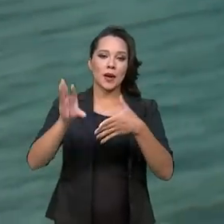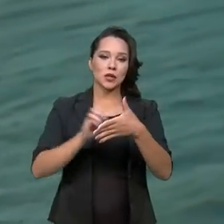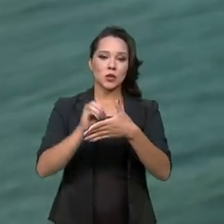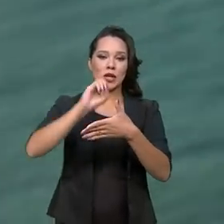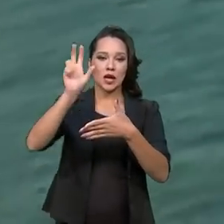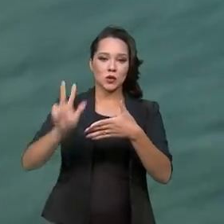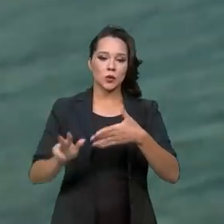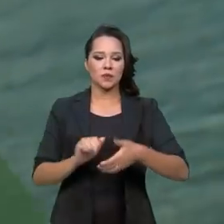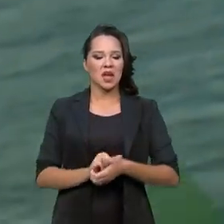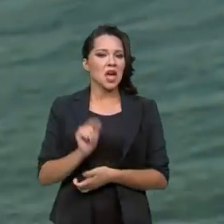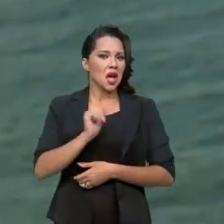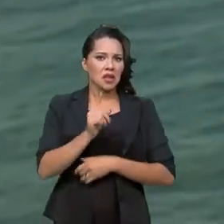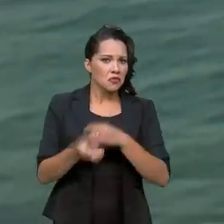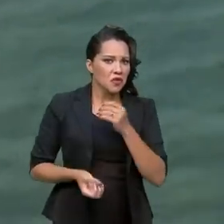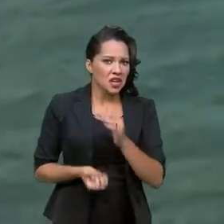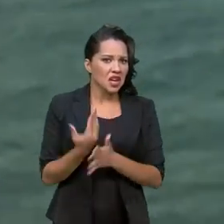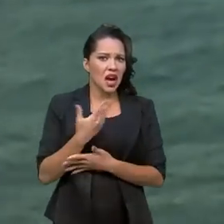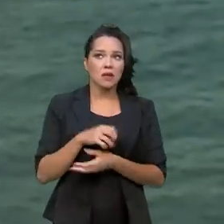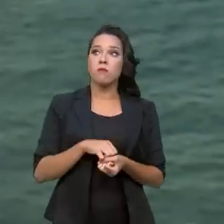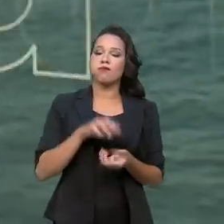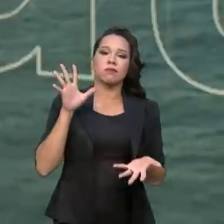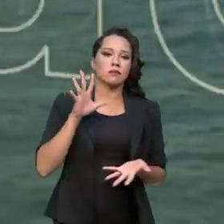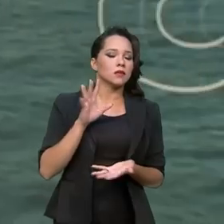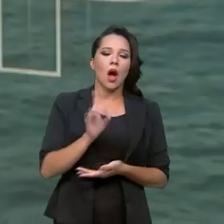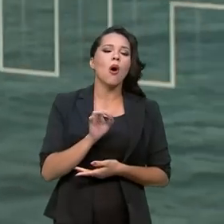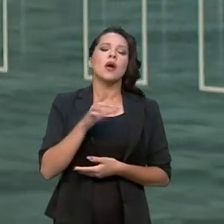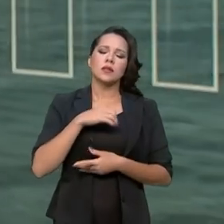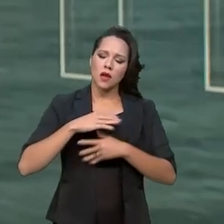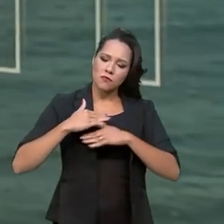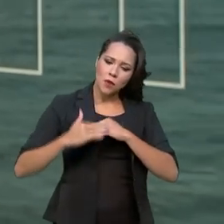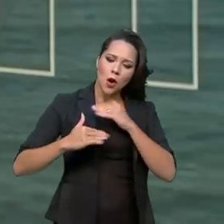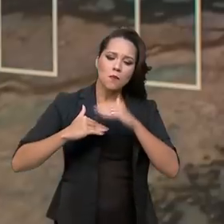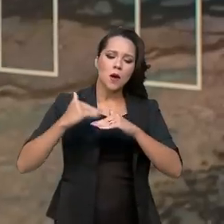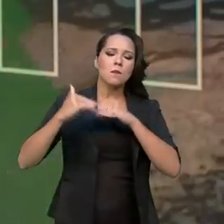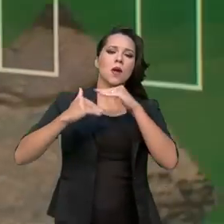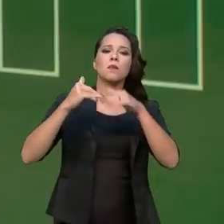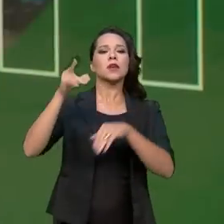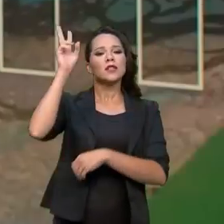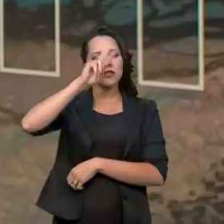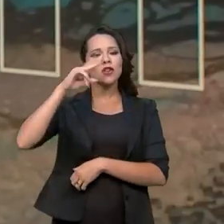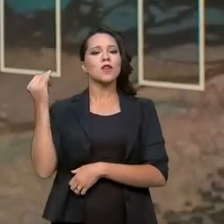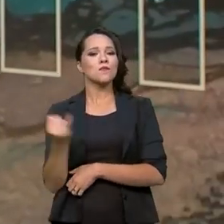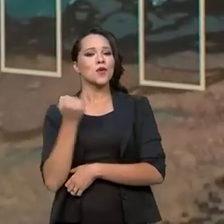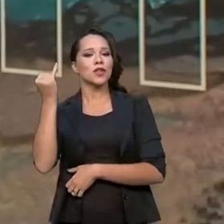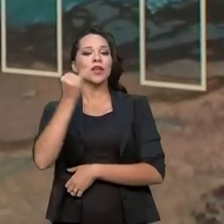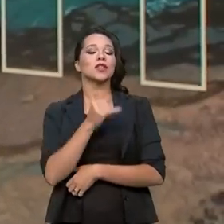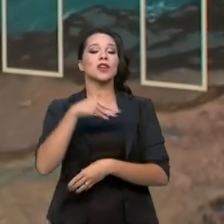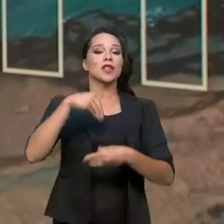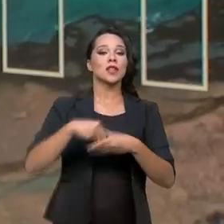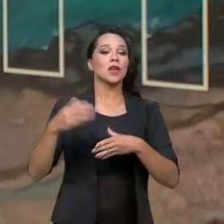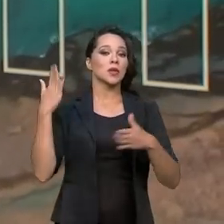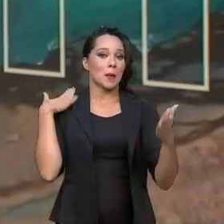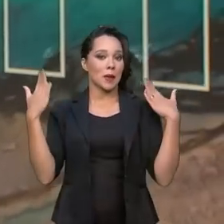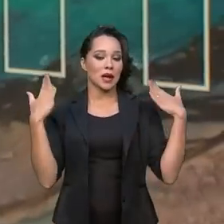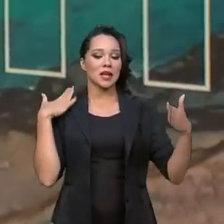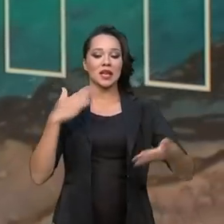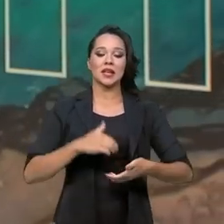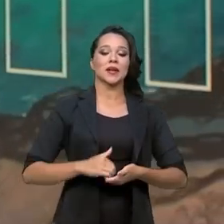ele não nasceu, digamos assim, do nada, ele vem numa progressão histórica muito importante dentro da Marinha.